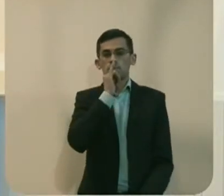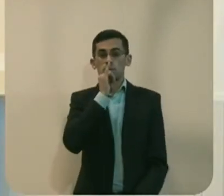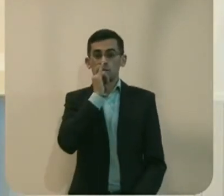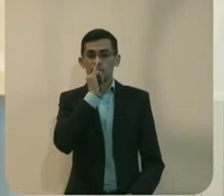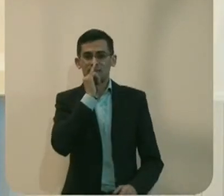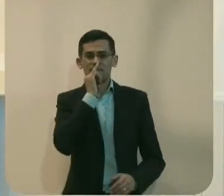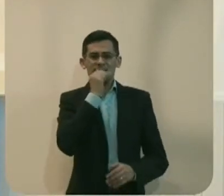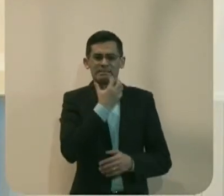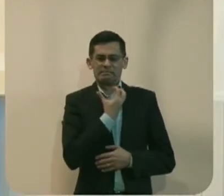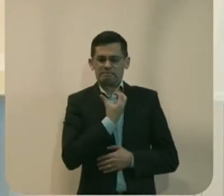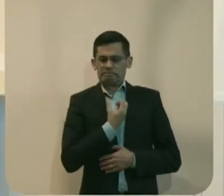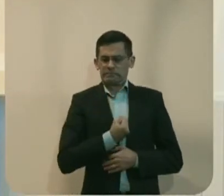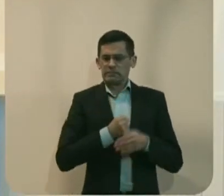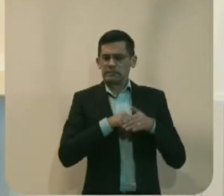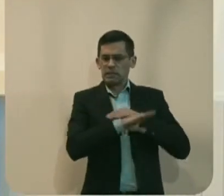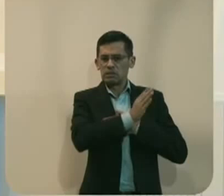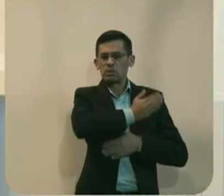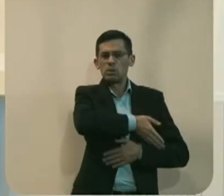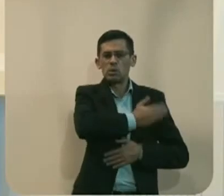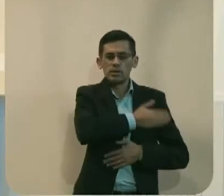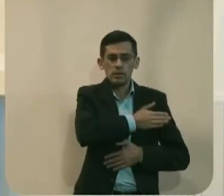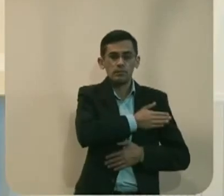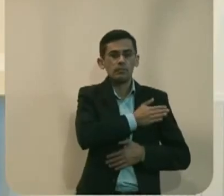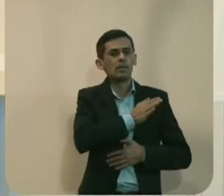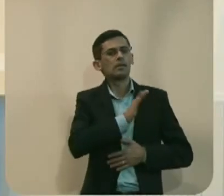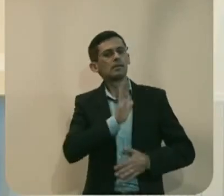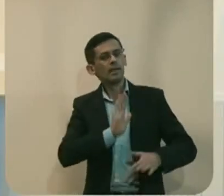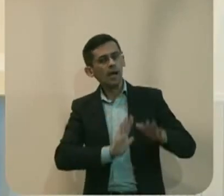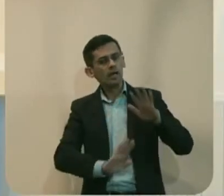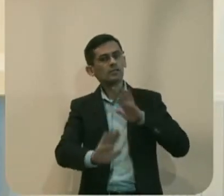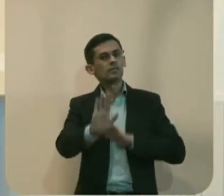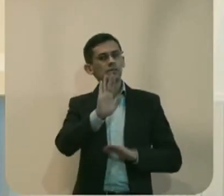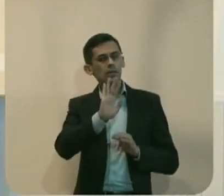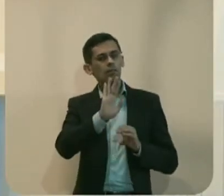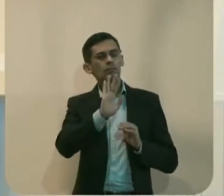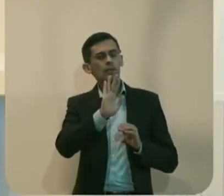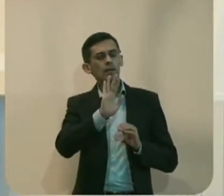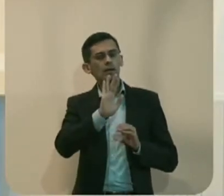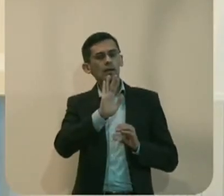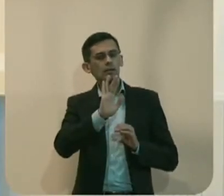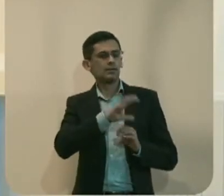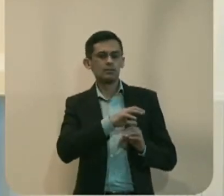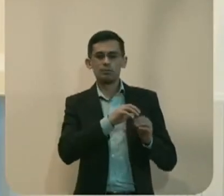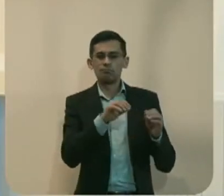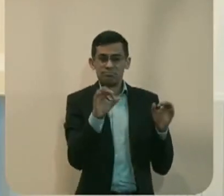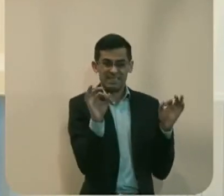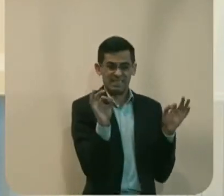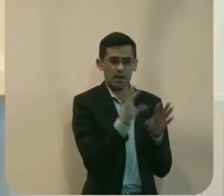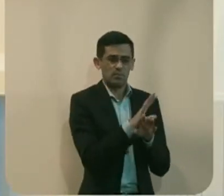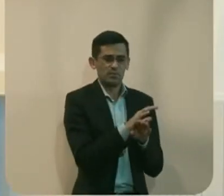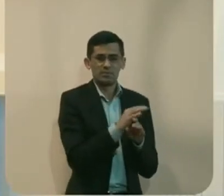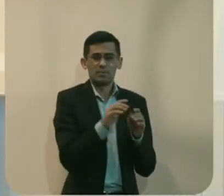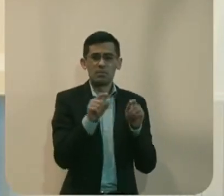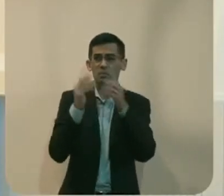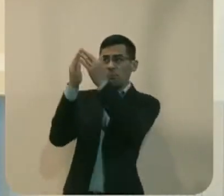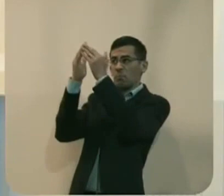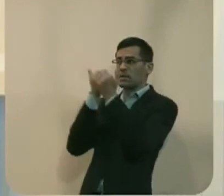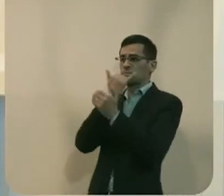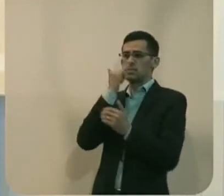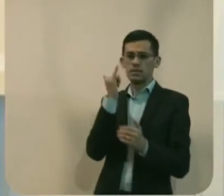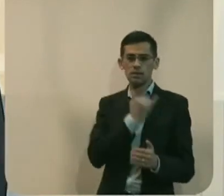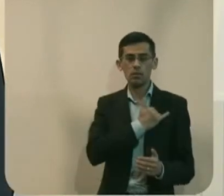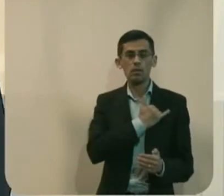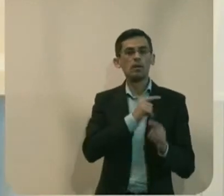amarga que está dentro do meu coração e quem sabe até eu podo, mas eu não arranco as raízes. E sabe o que